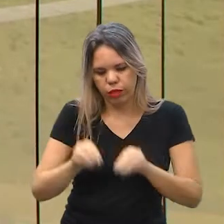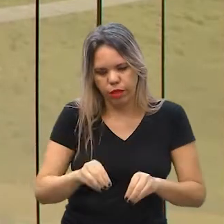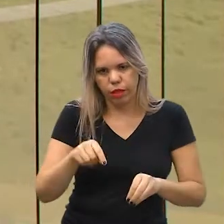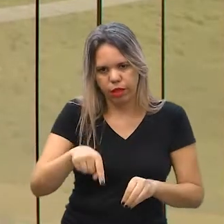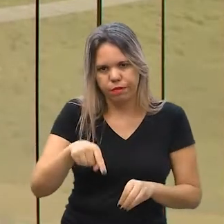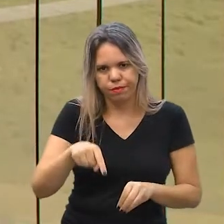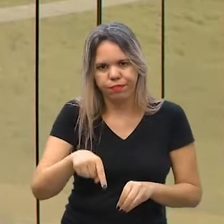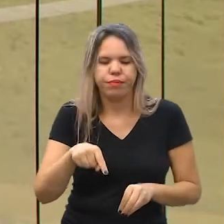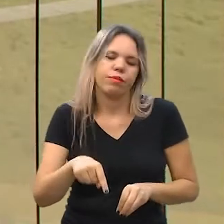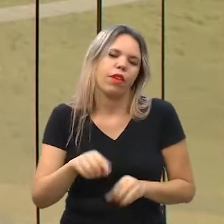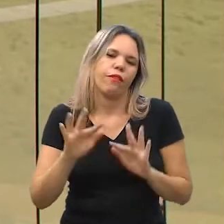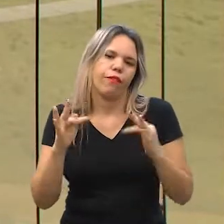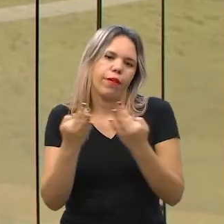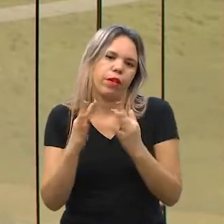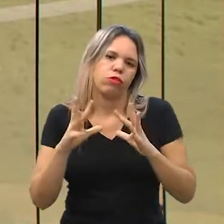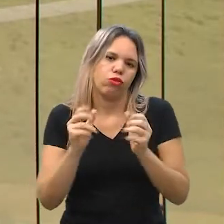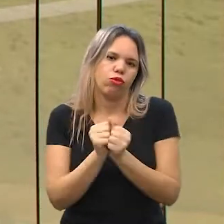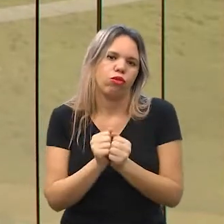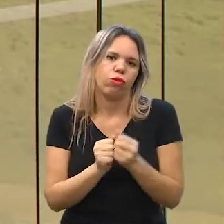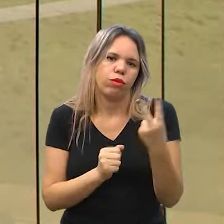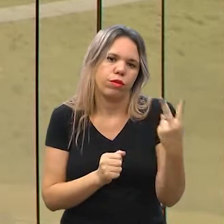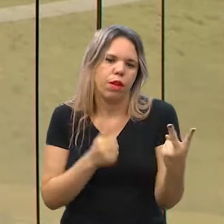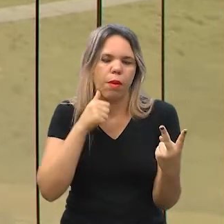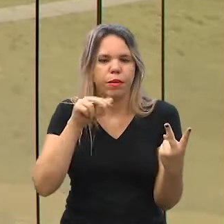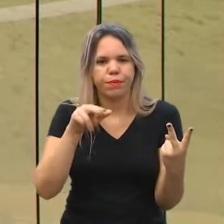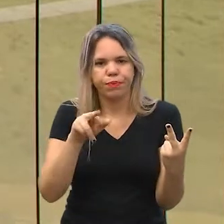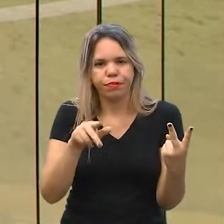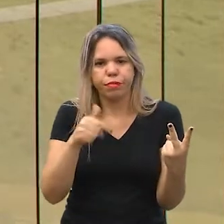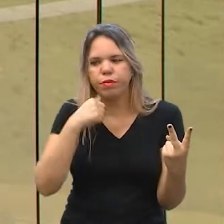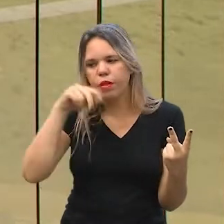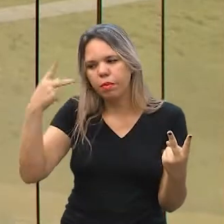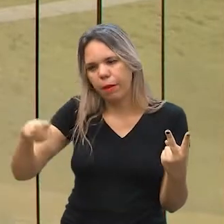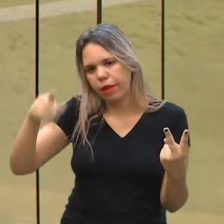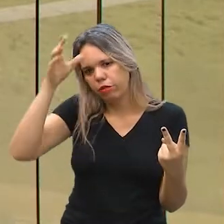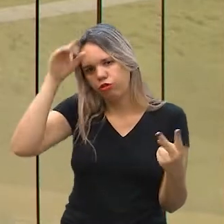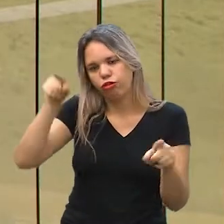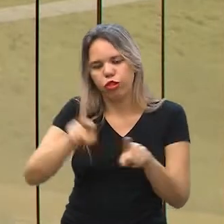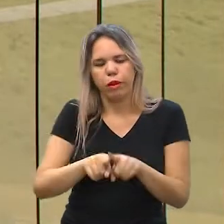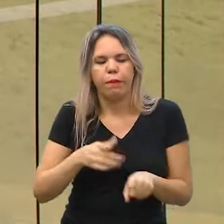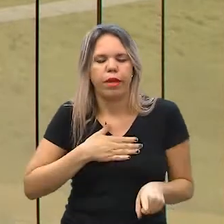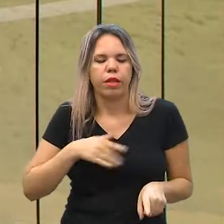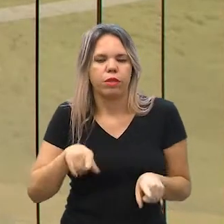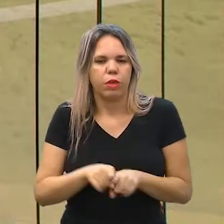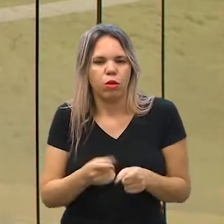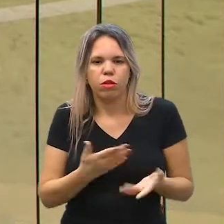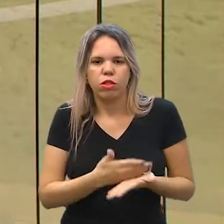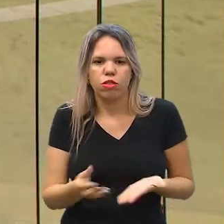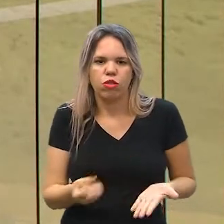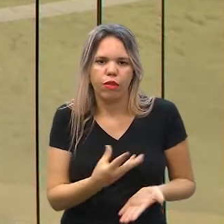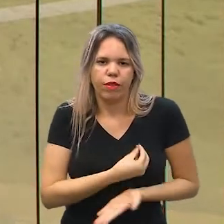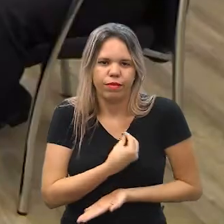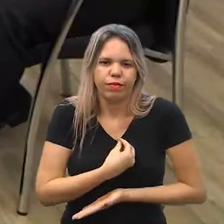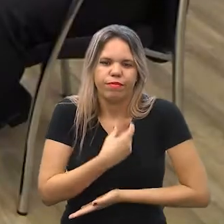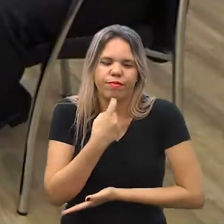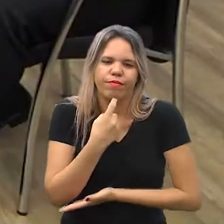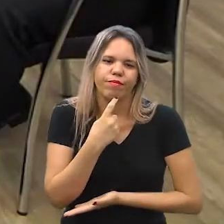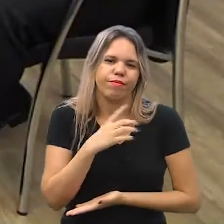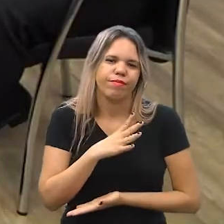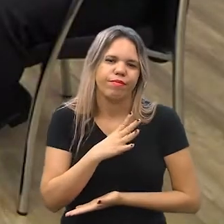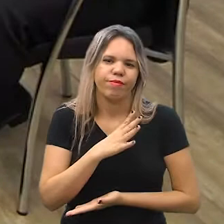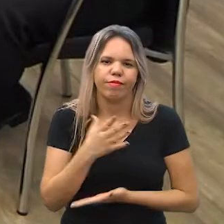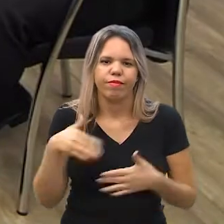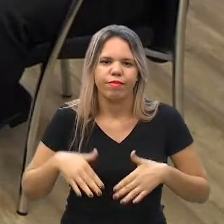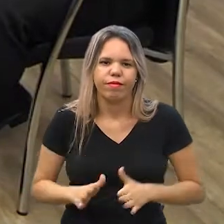trouxeram a família junto com 2 irmãs da minha mãe, e nós começamos uma nova vida na cidade de Campinas. Então eu